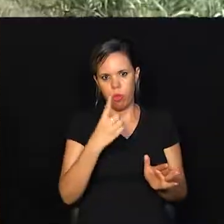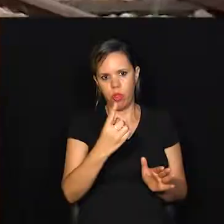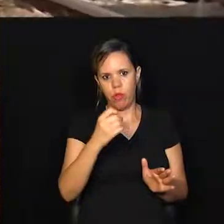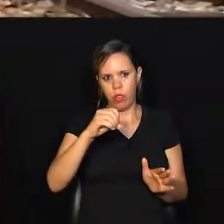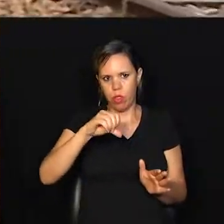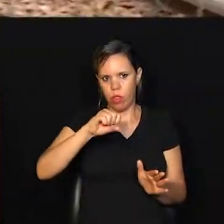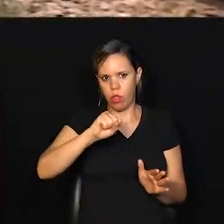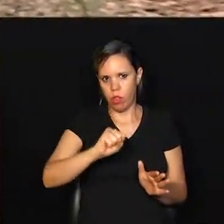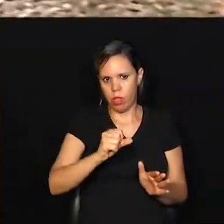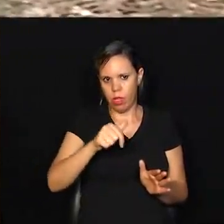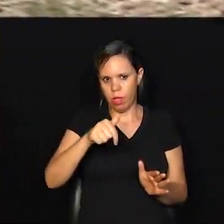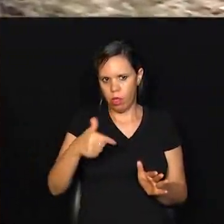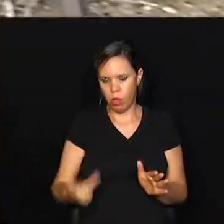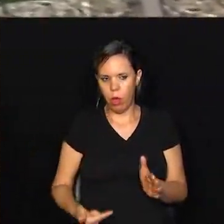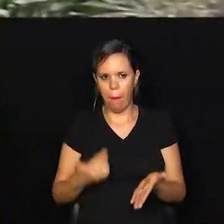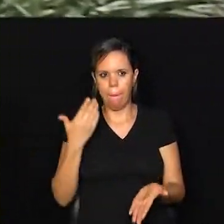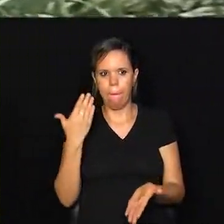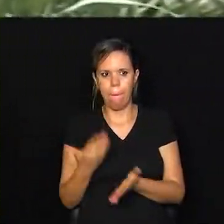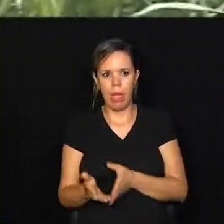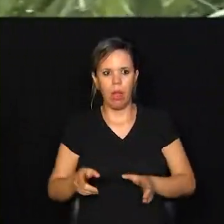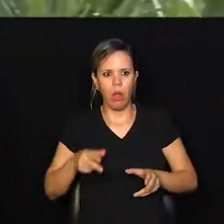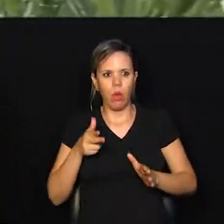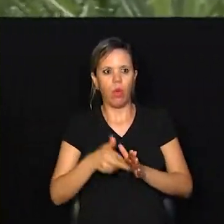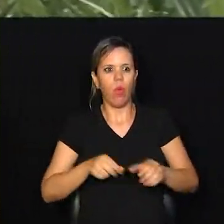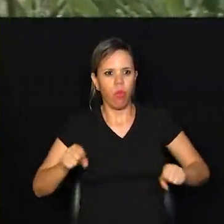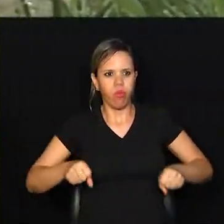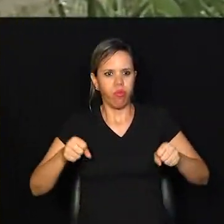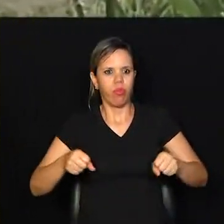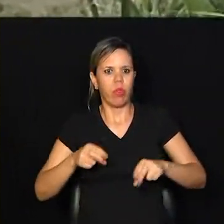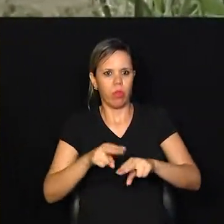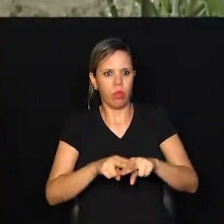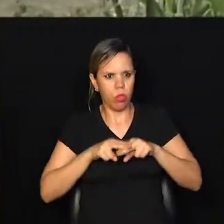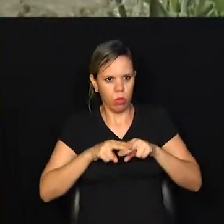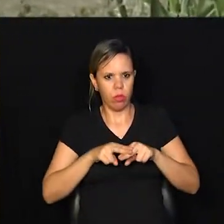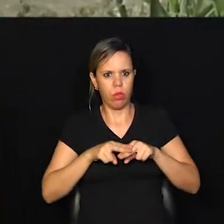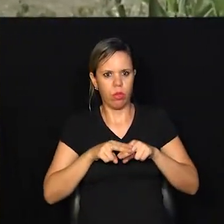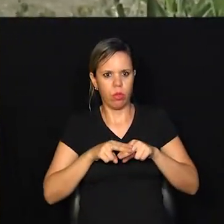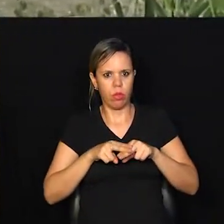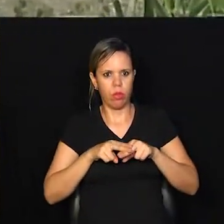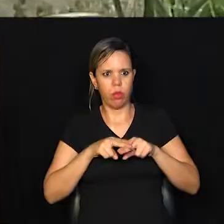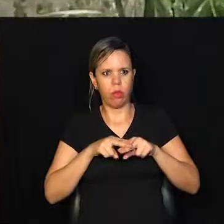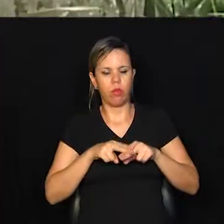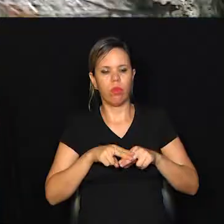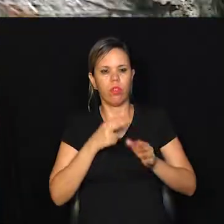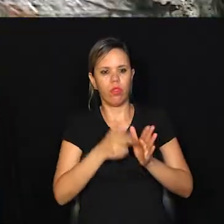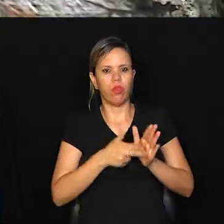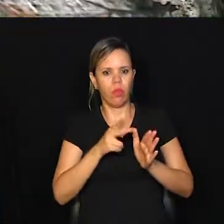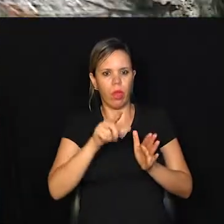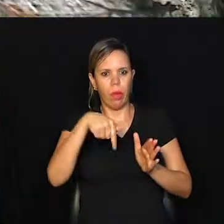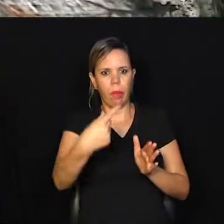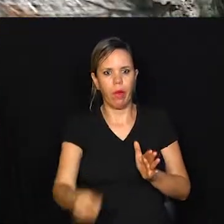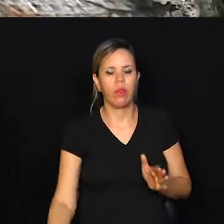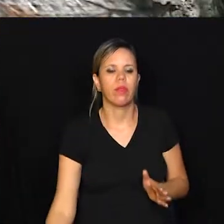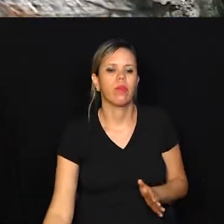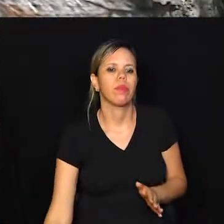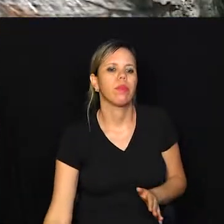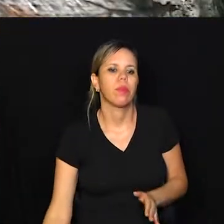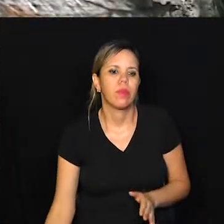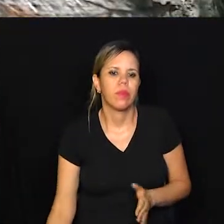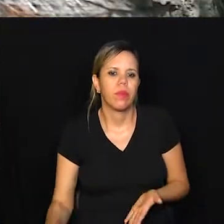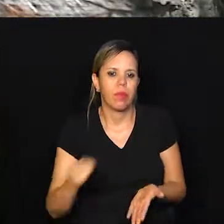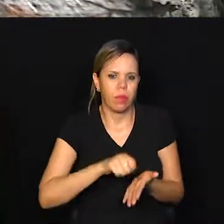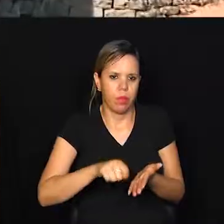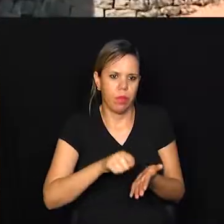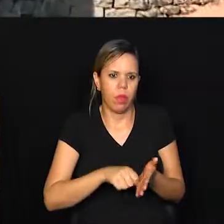eles perderam essa passagem de carroças, etc., por causa do leito do trem. Depois de 2 abaixos assinados